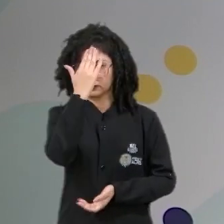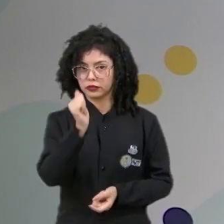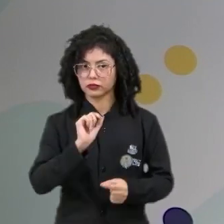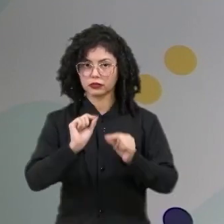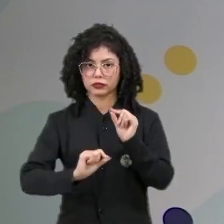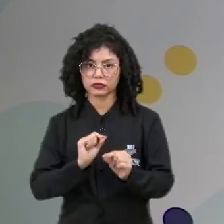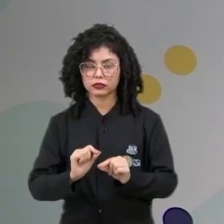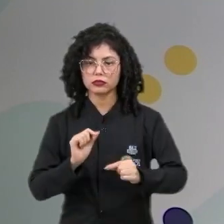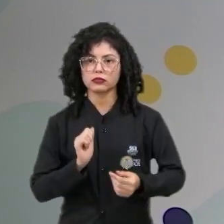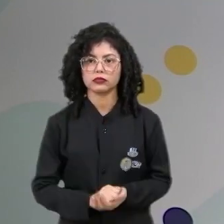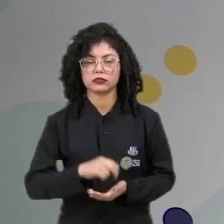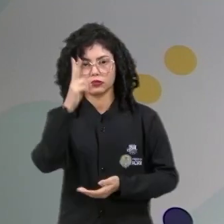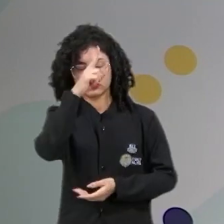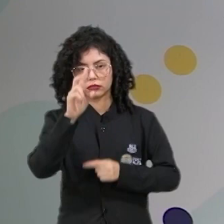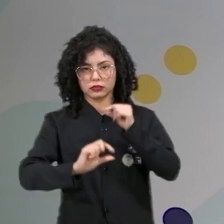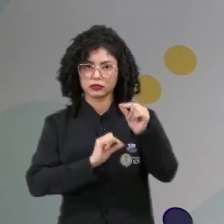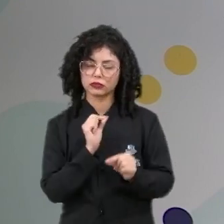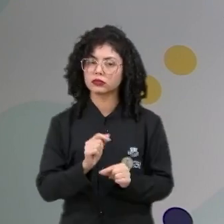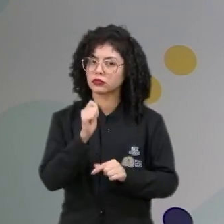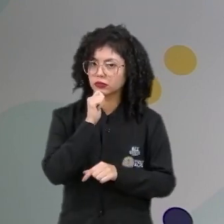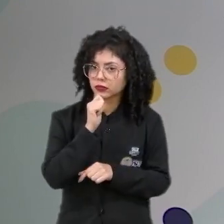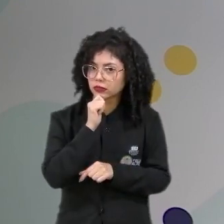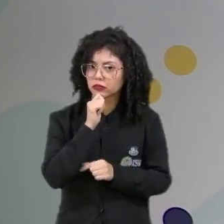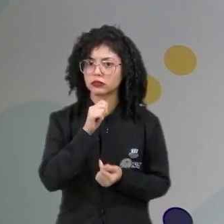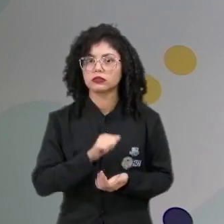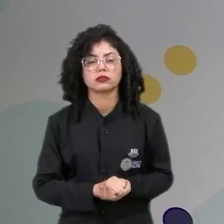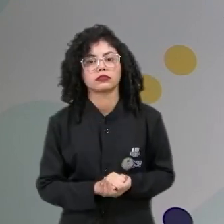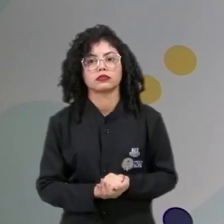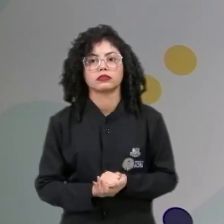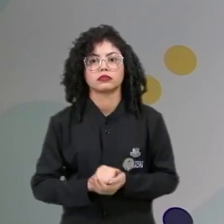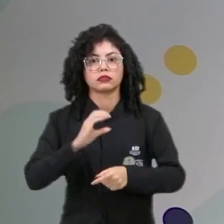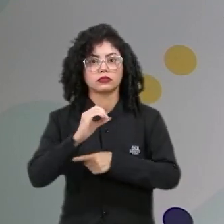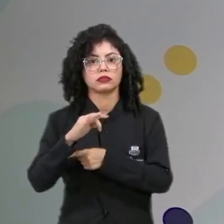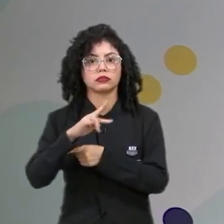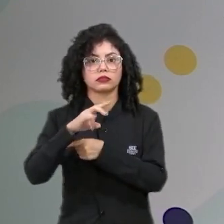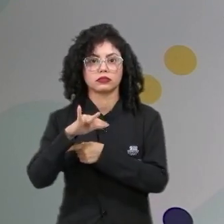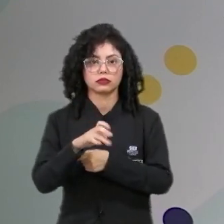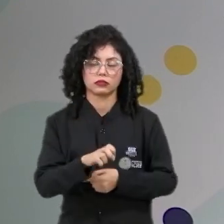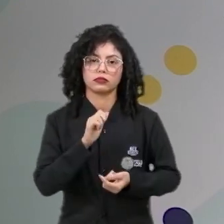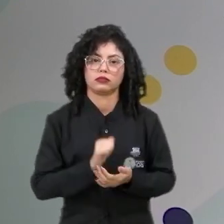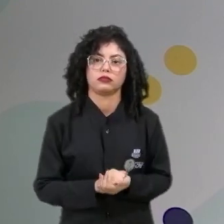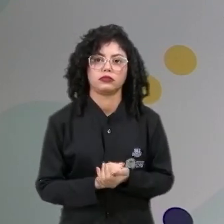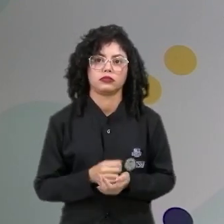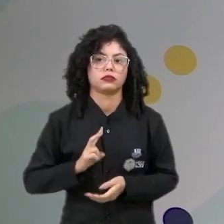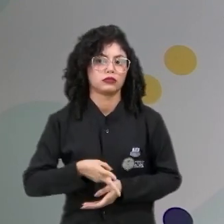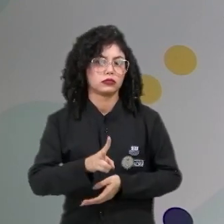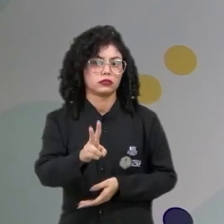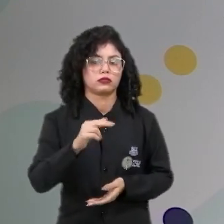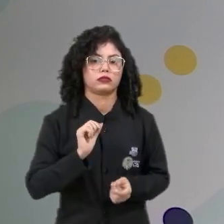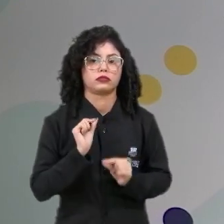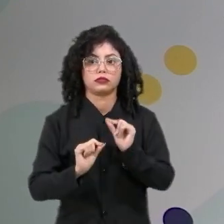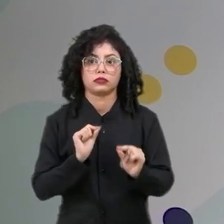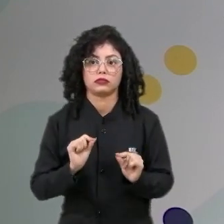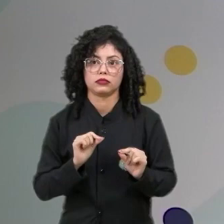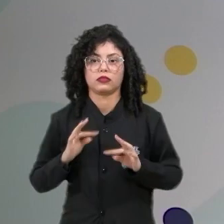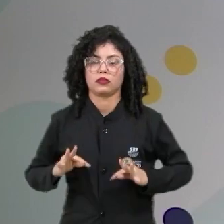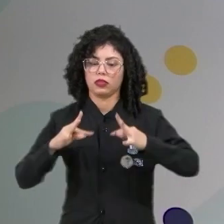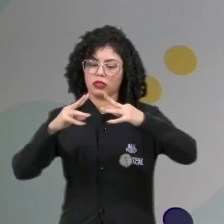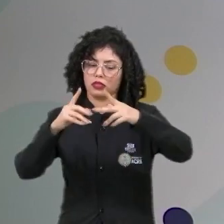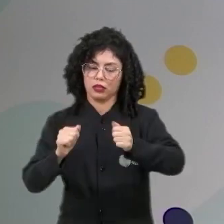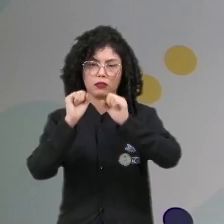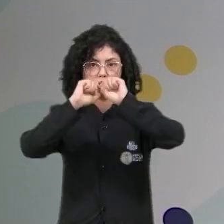disso, lembramos ainda da homeostase, né? O ser se mantém porque todos